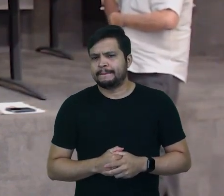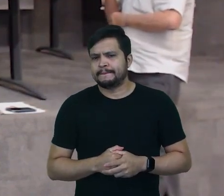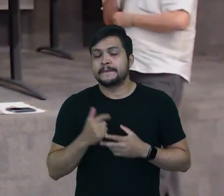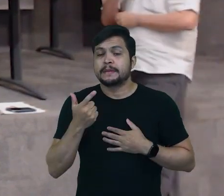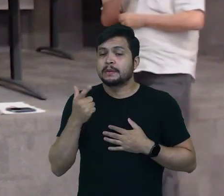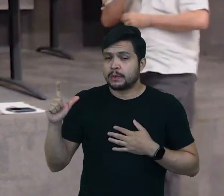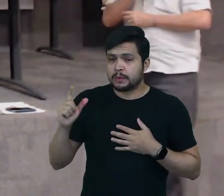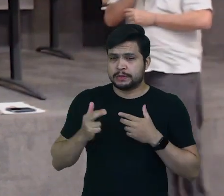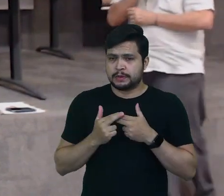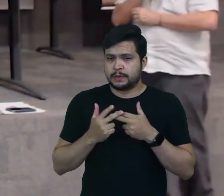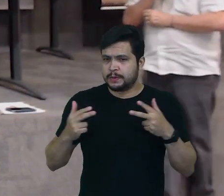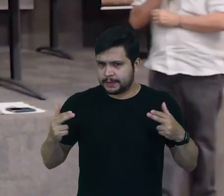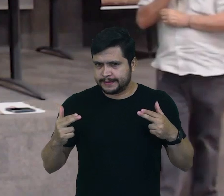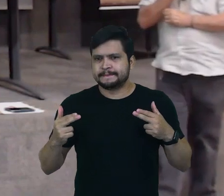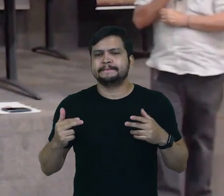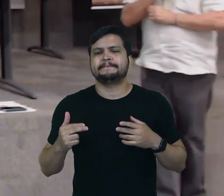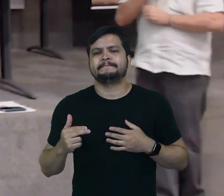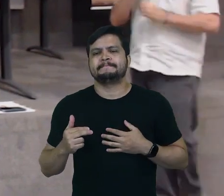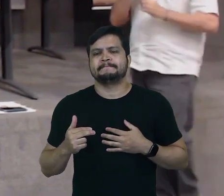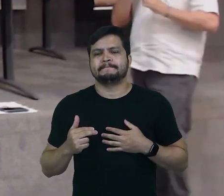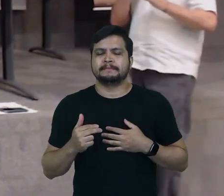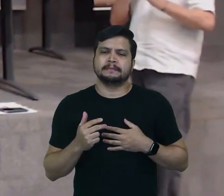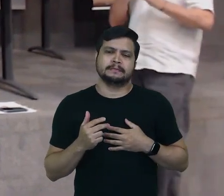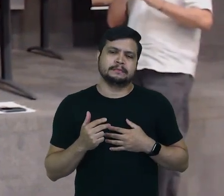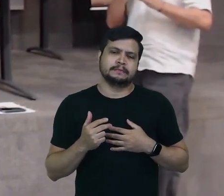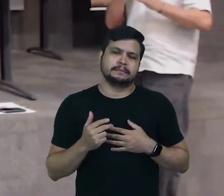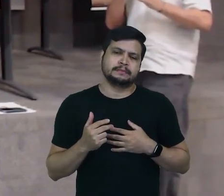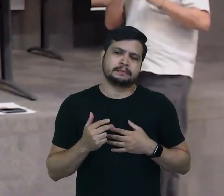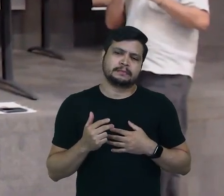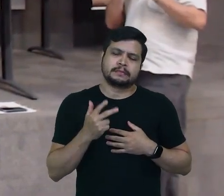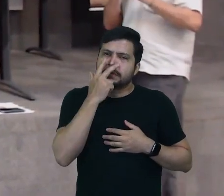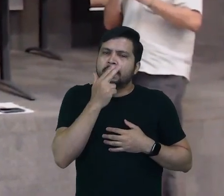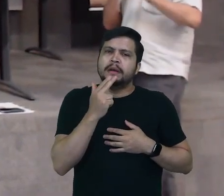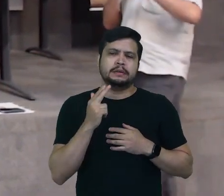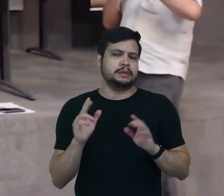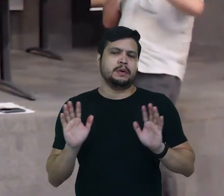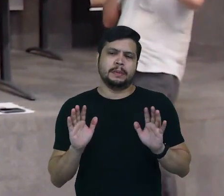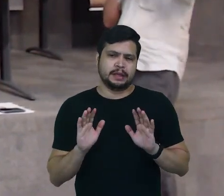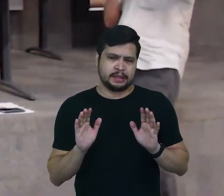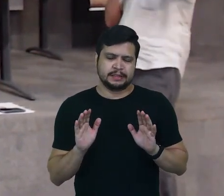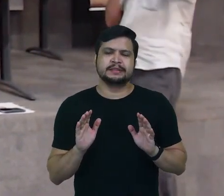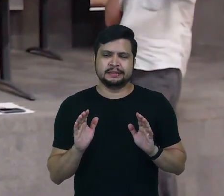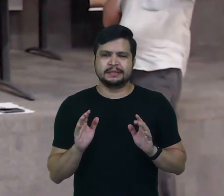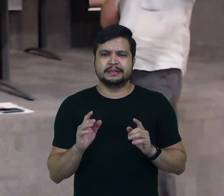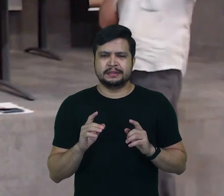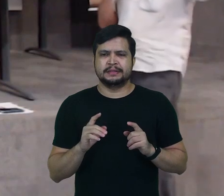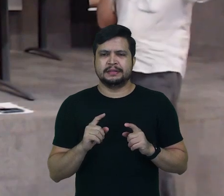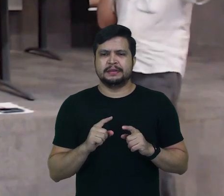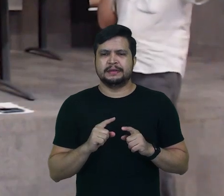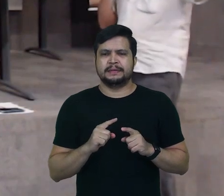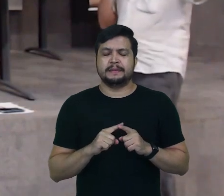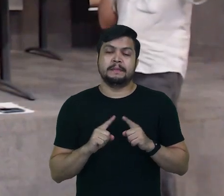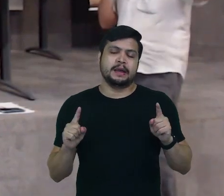E outra coisa, eu digo é o seguinte, me parece uma injustiça com os outros que não estão aqui